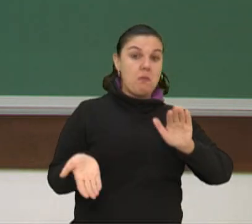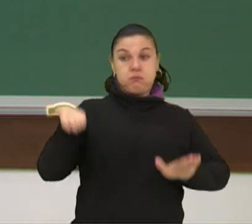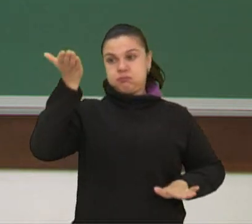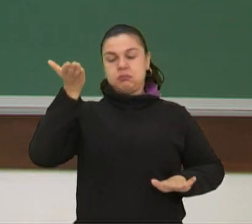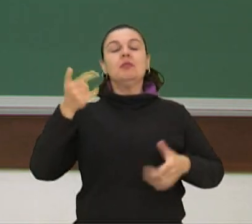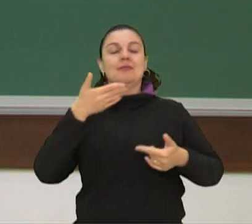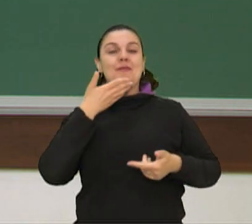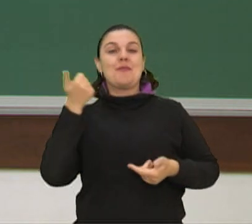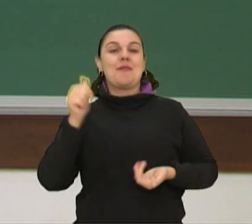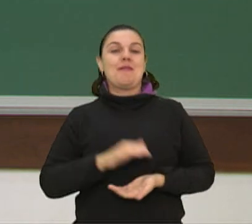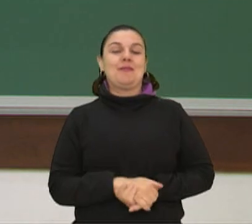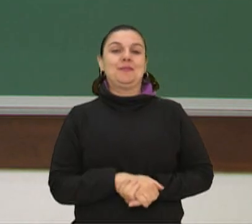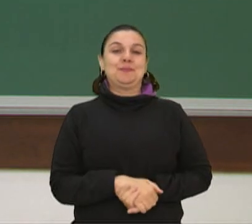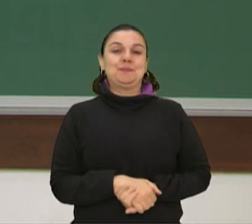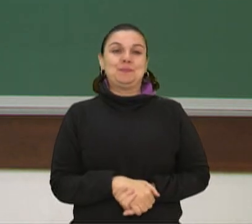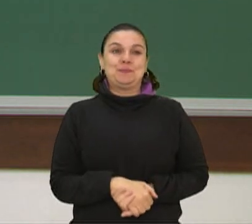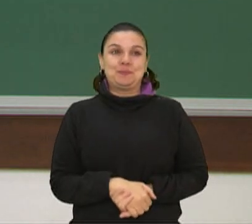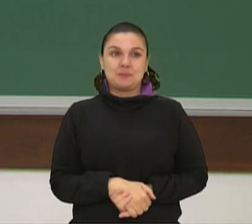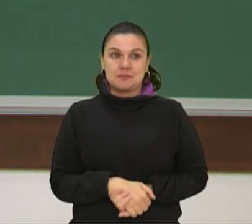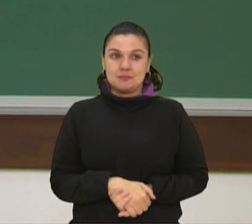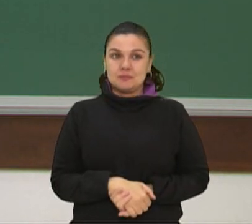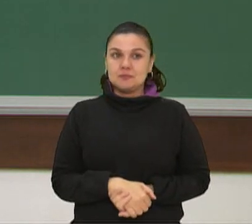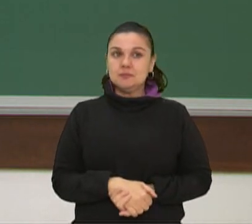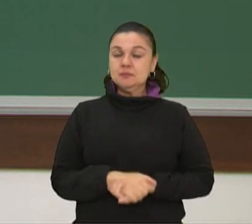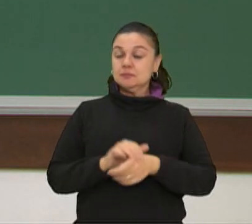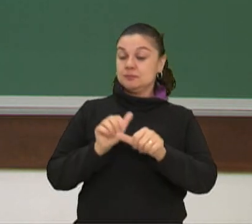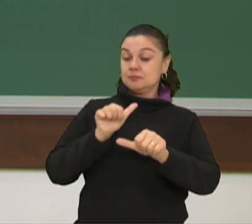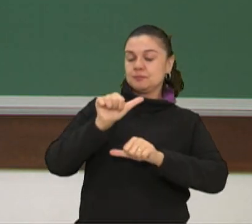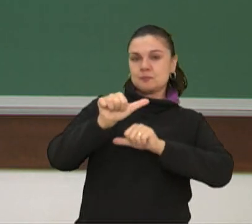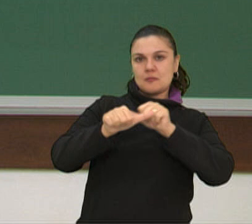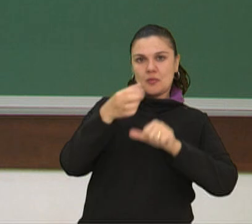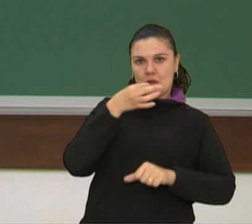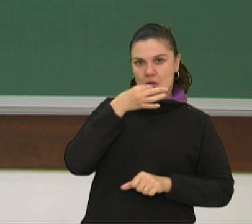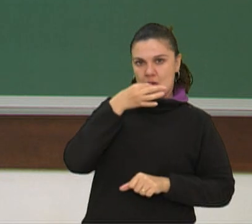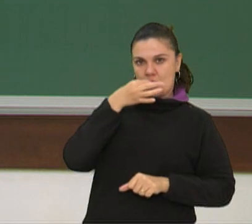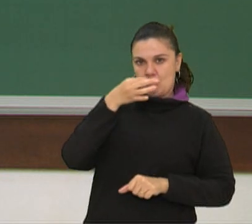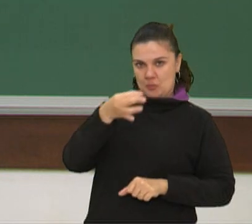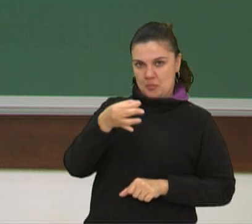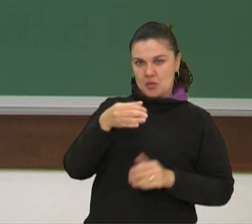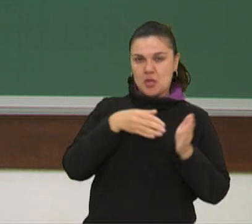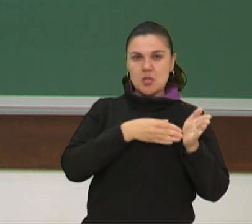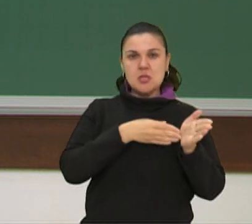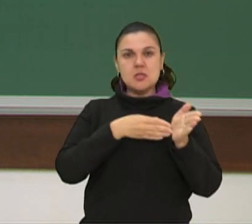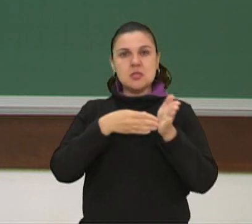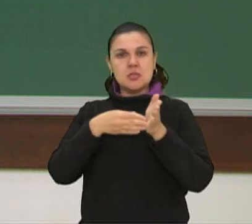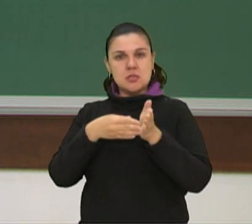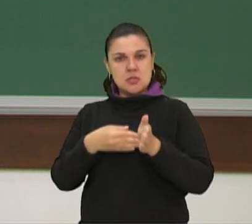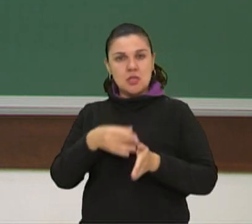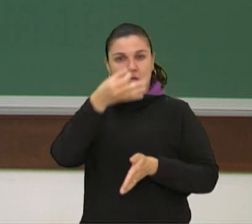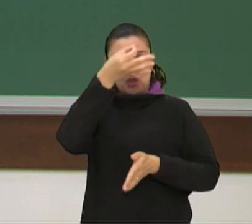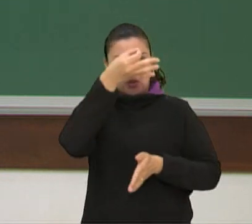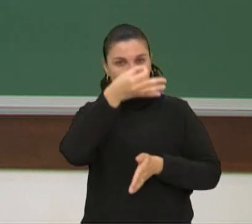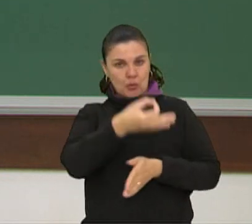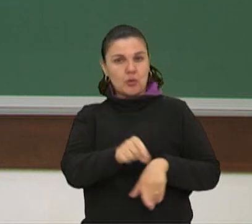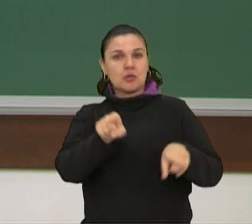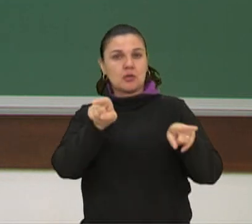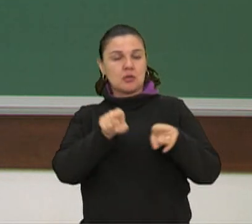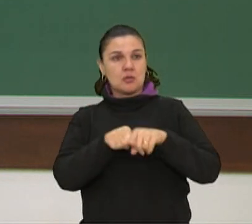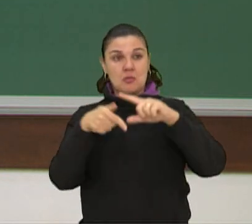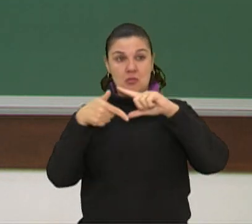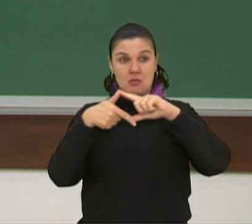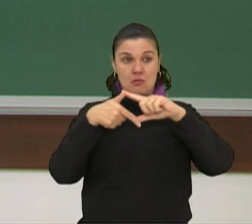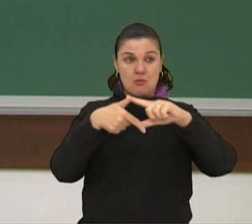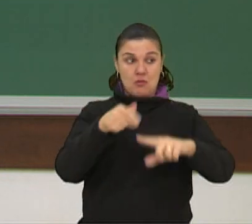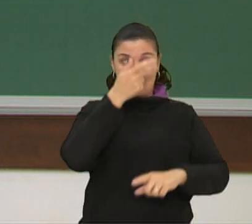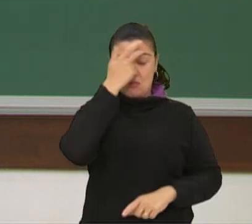se cuidando de si para fazer um trabalho. Então, nenhum extremo e nenhum outro. Então,